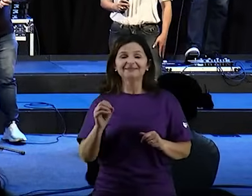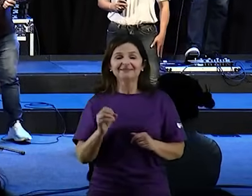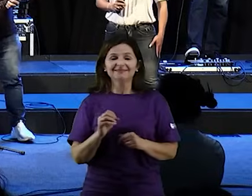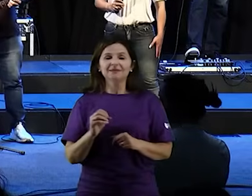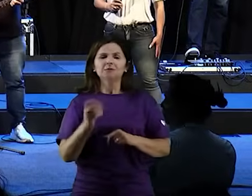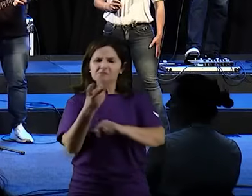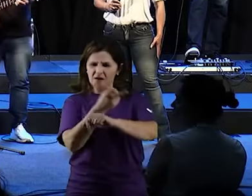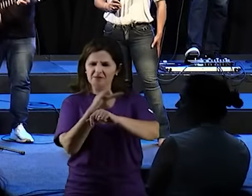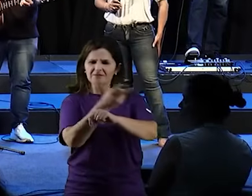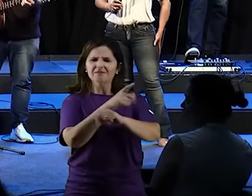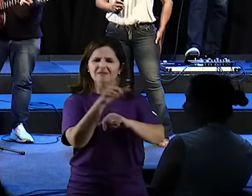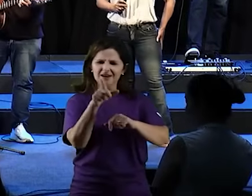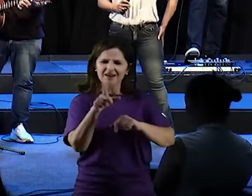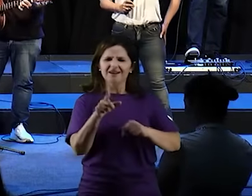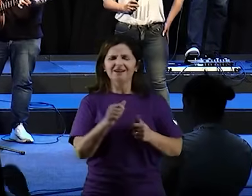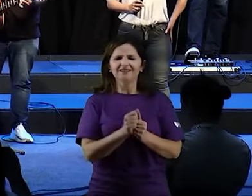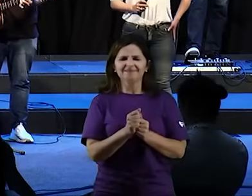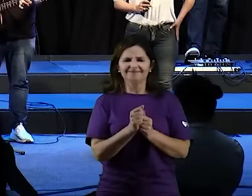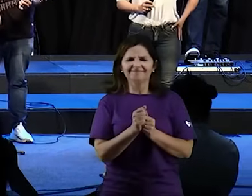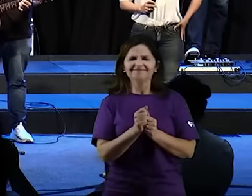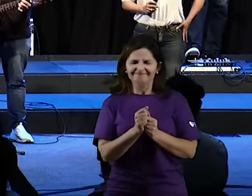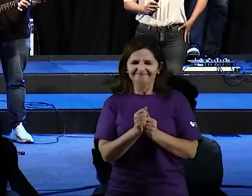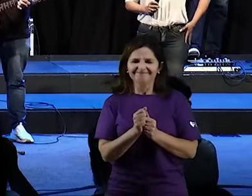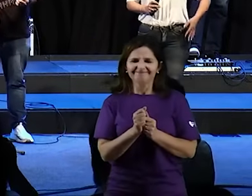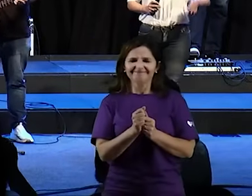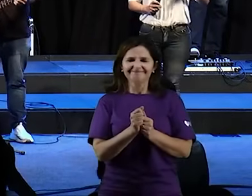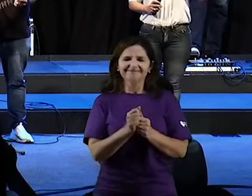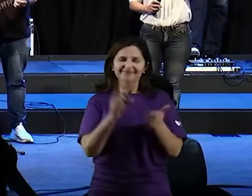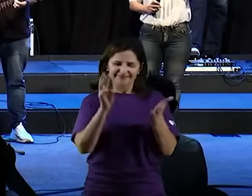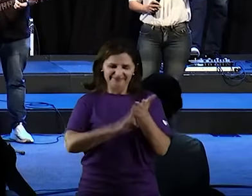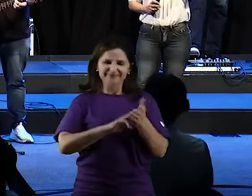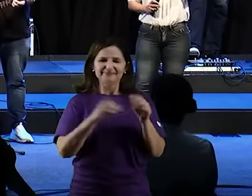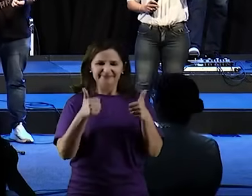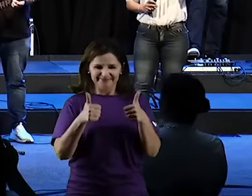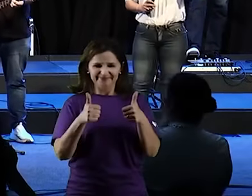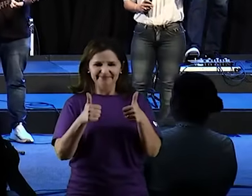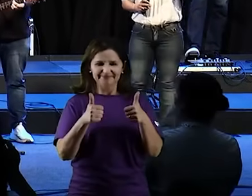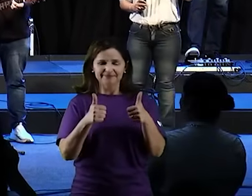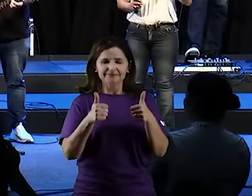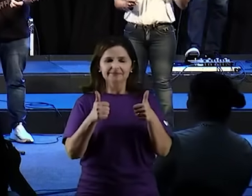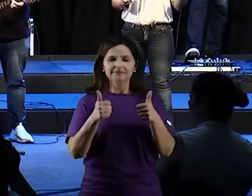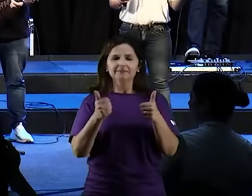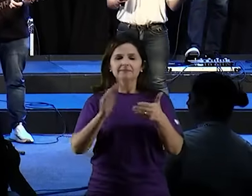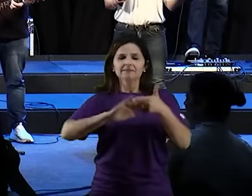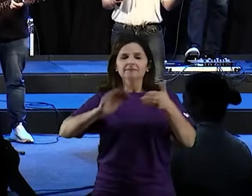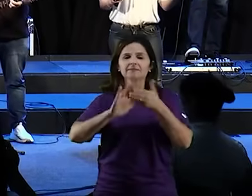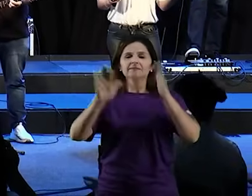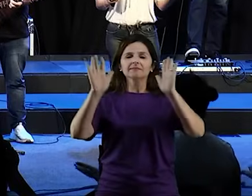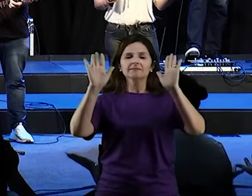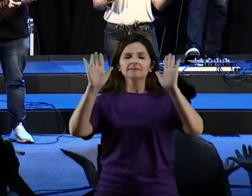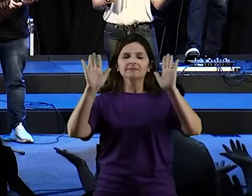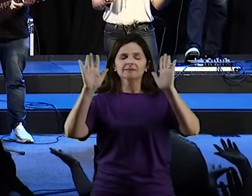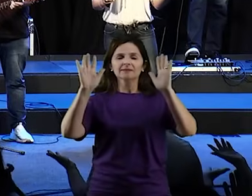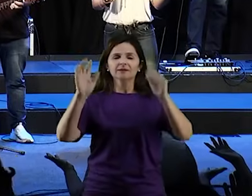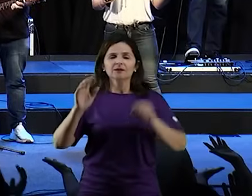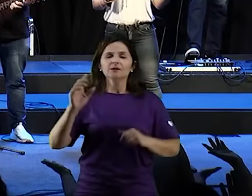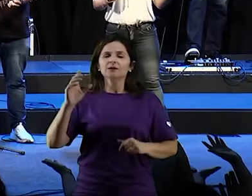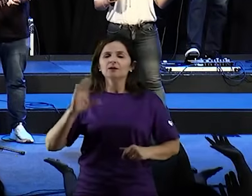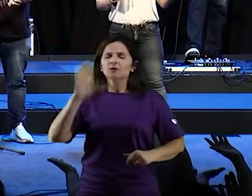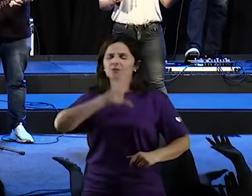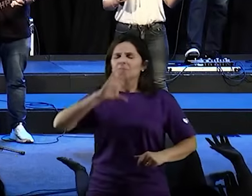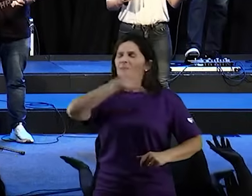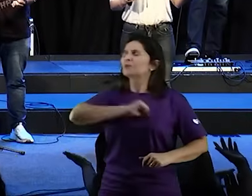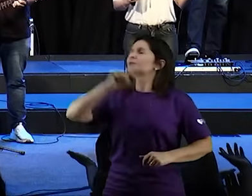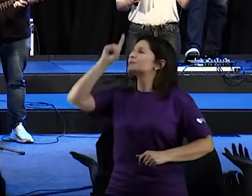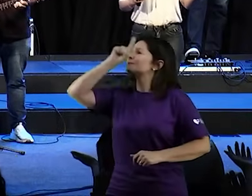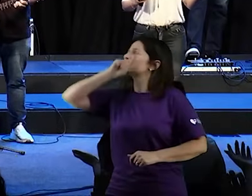fala com ele ele vai te dar as conexões para você ser membro amé levante sua mão que o amor de Deus o nosso pai